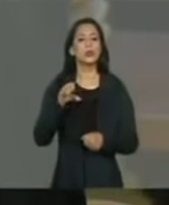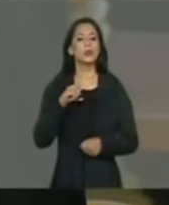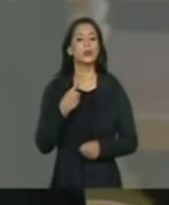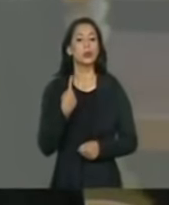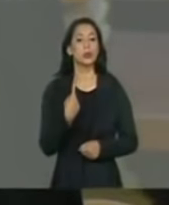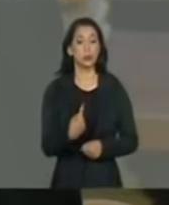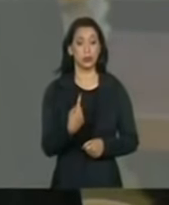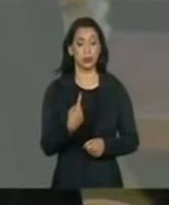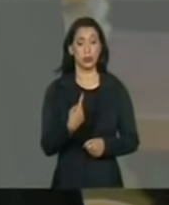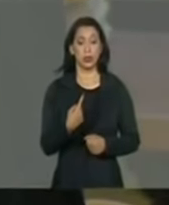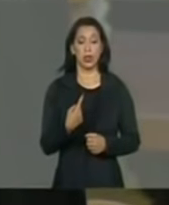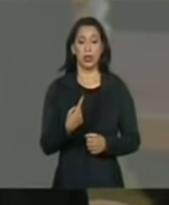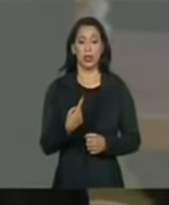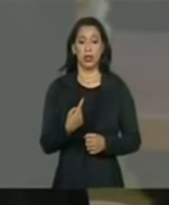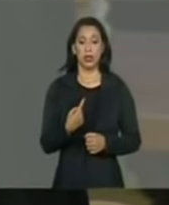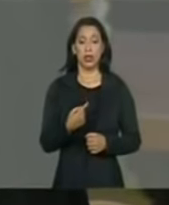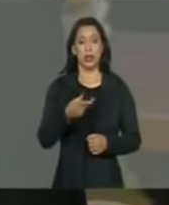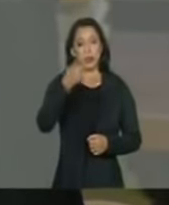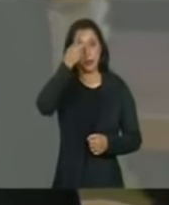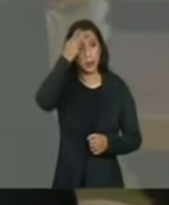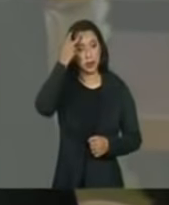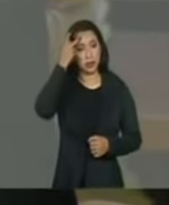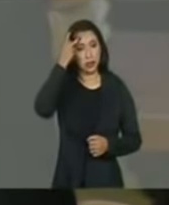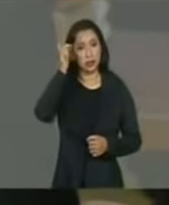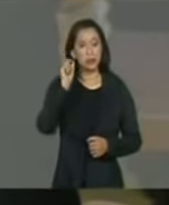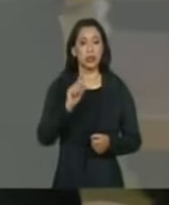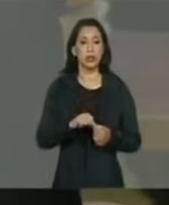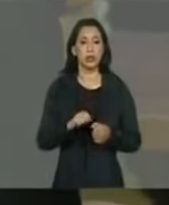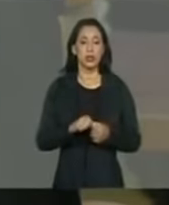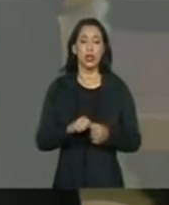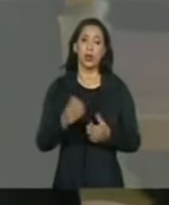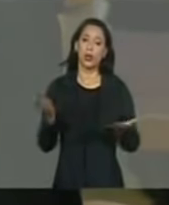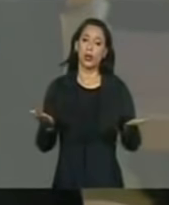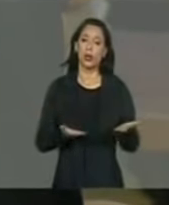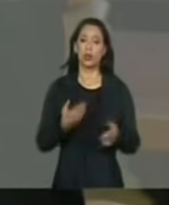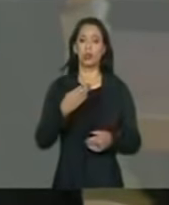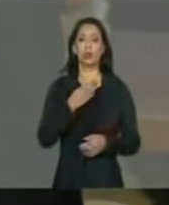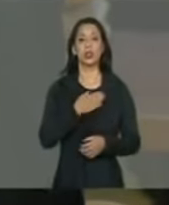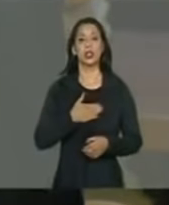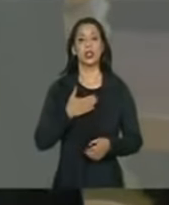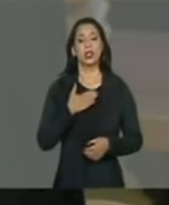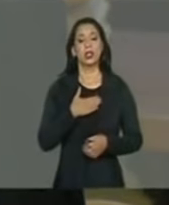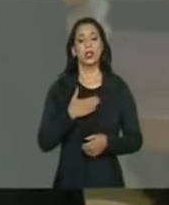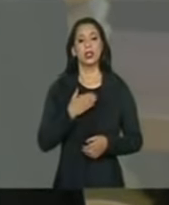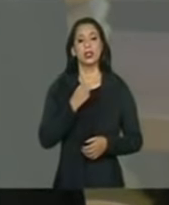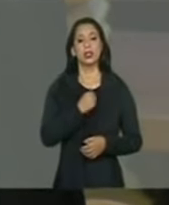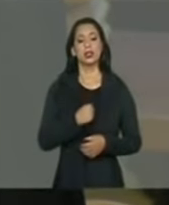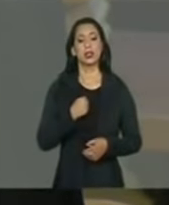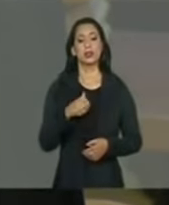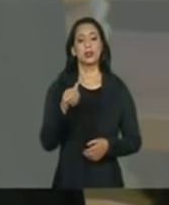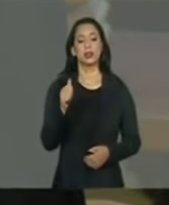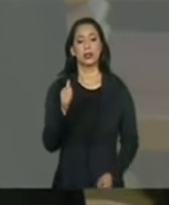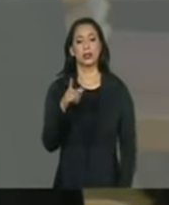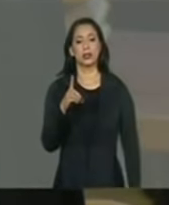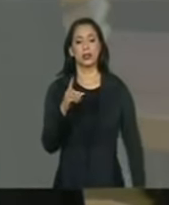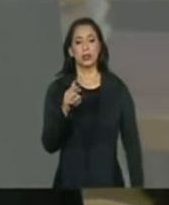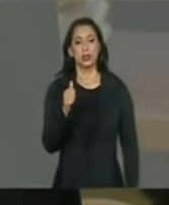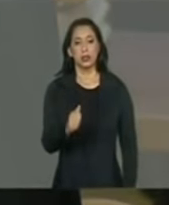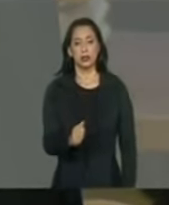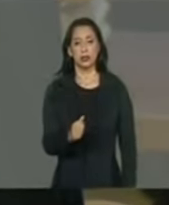por ninguém menos que há hoje saudosa professora ada pellegrini grinover